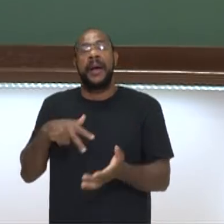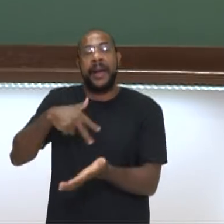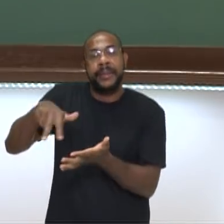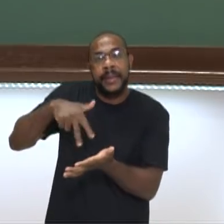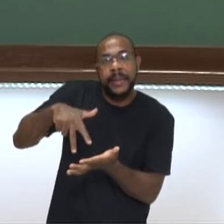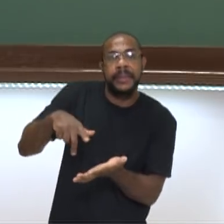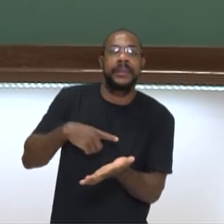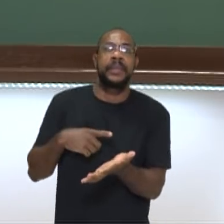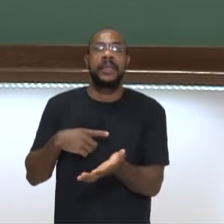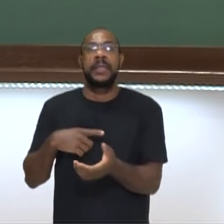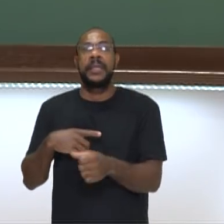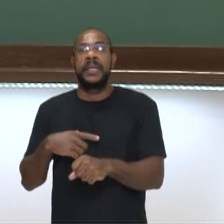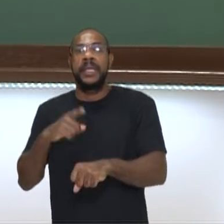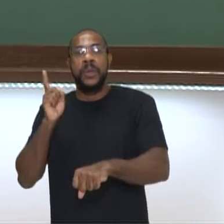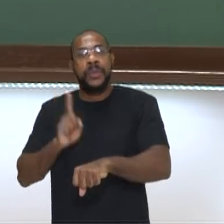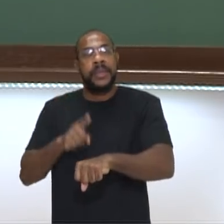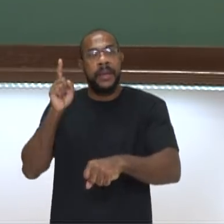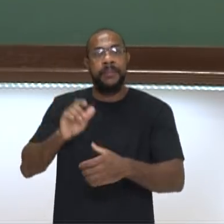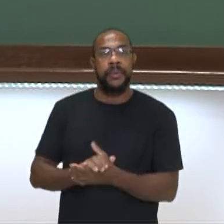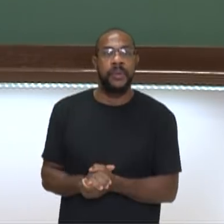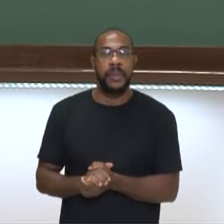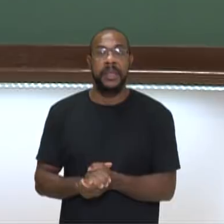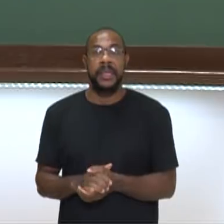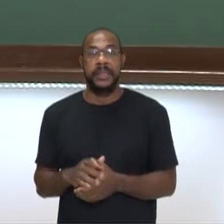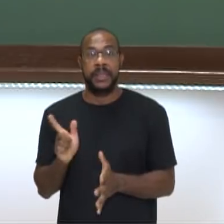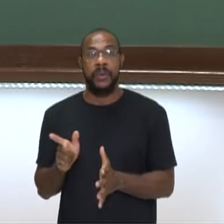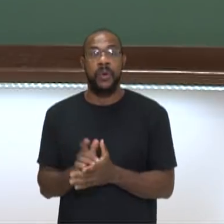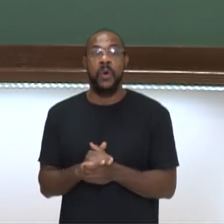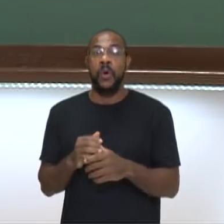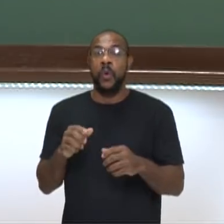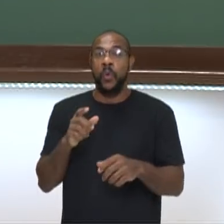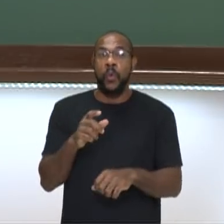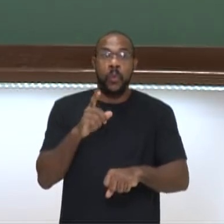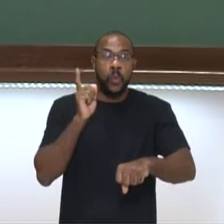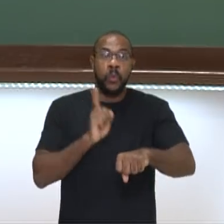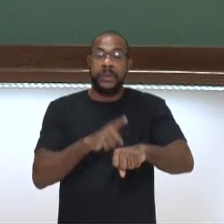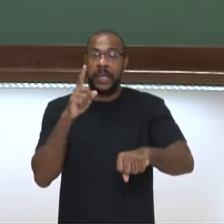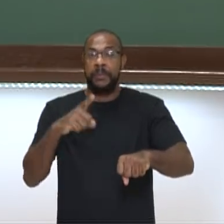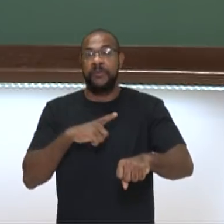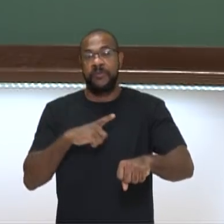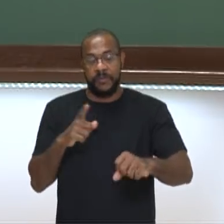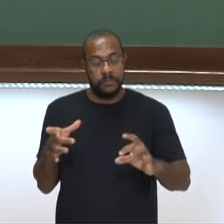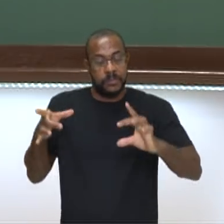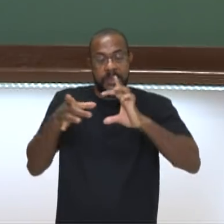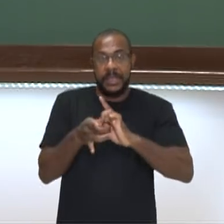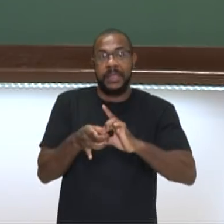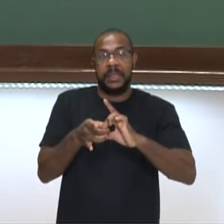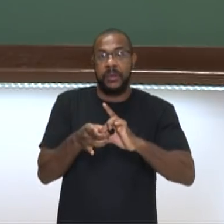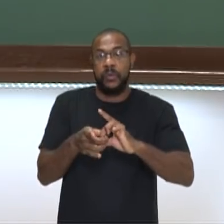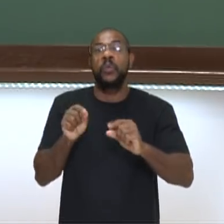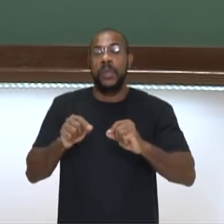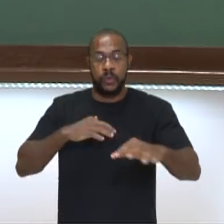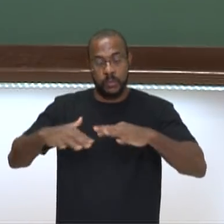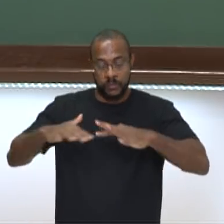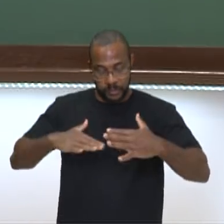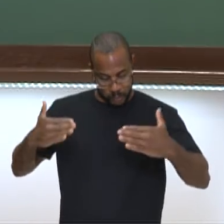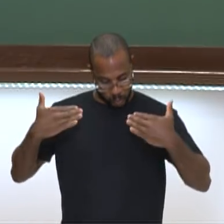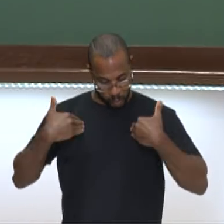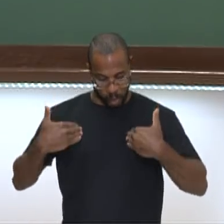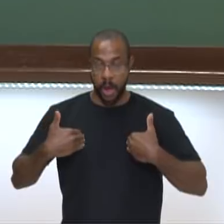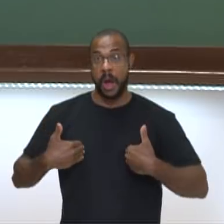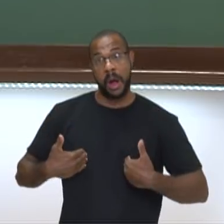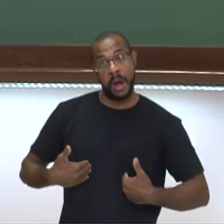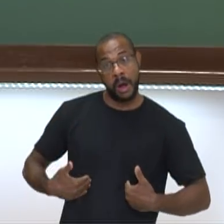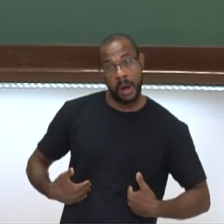é com o tempo que nós fazemos a ligação do movimento corporal, propriamente dito, aquele movimento